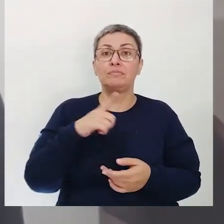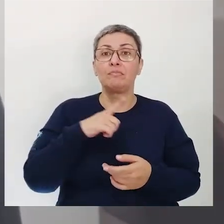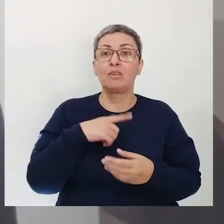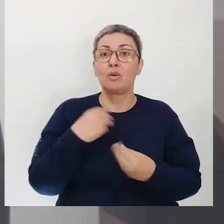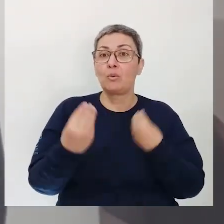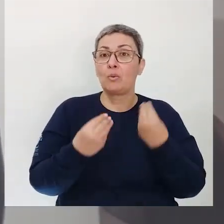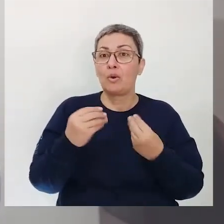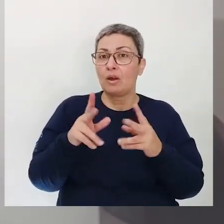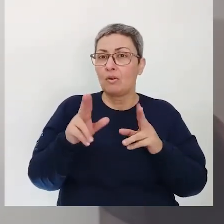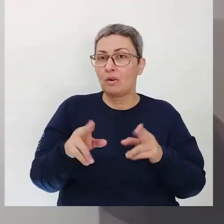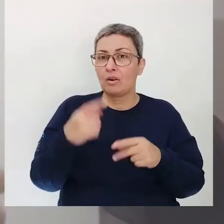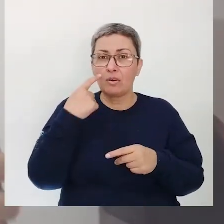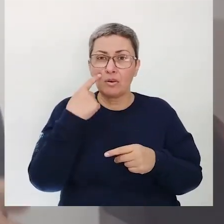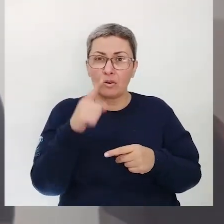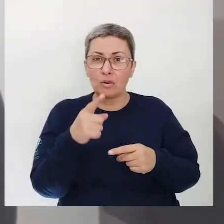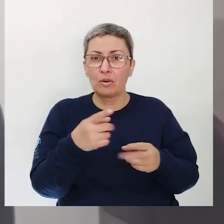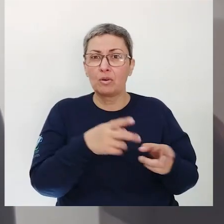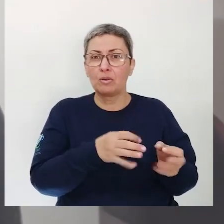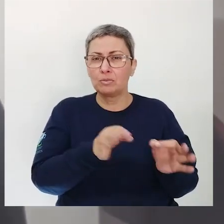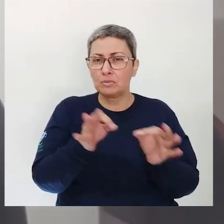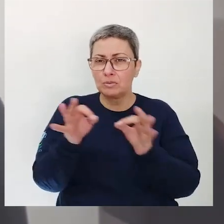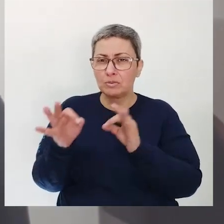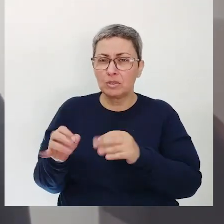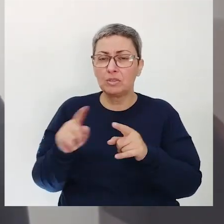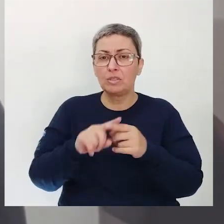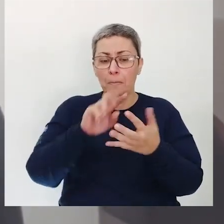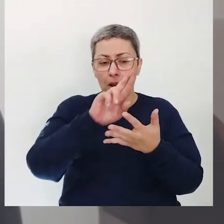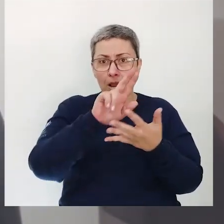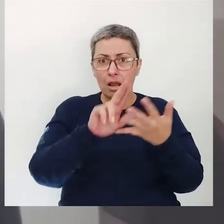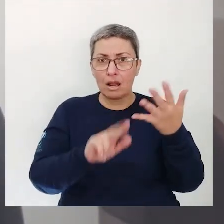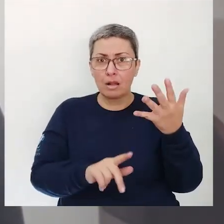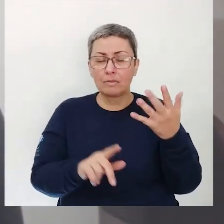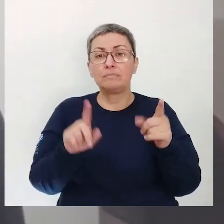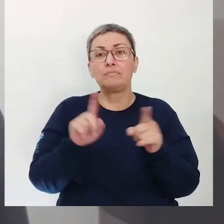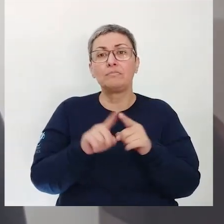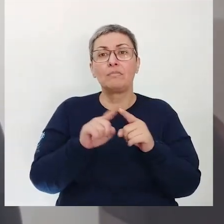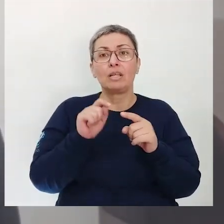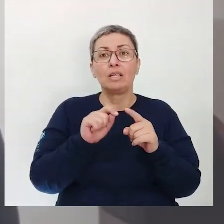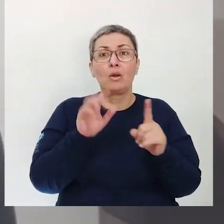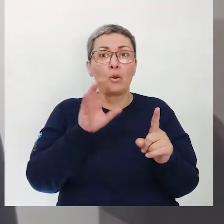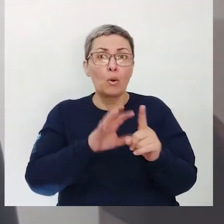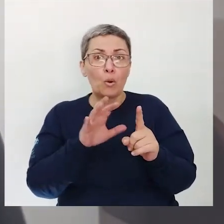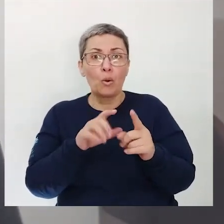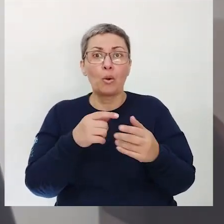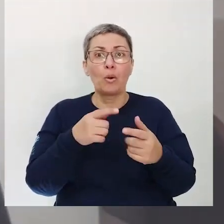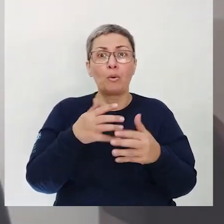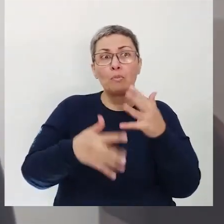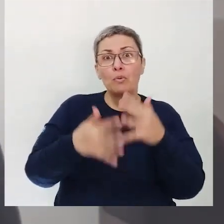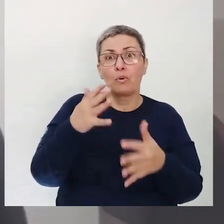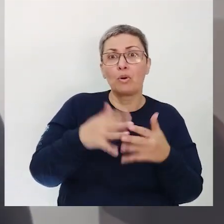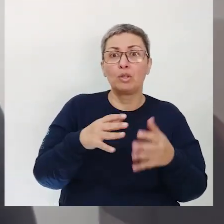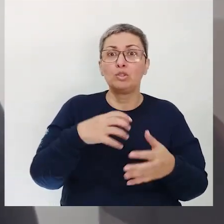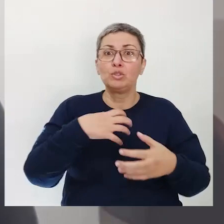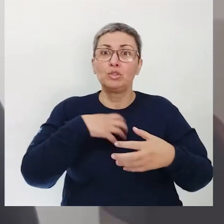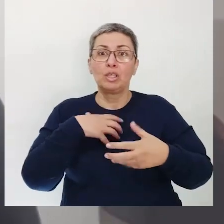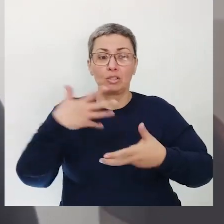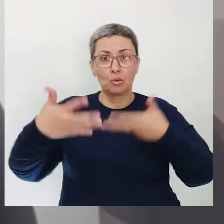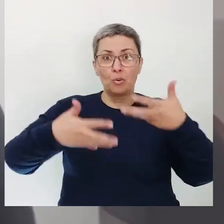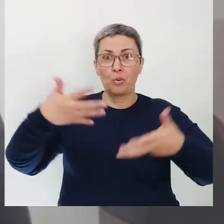né? Como vocês viram, são muitos fatores que interferem no nosso modo de